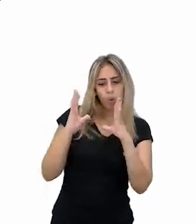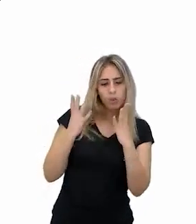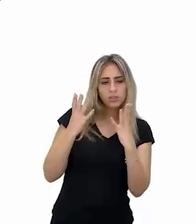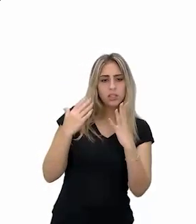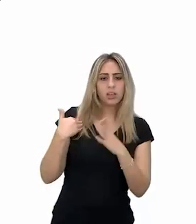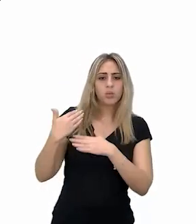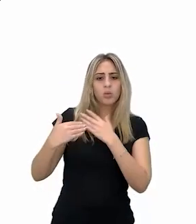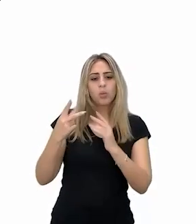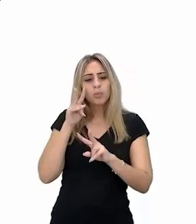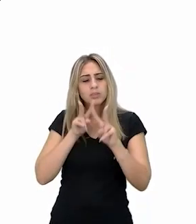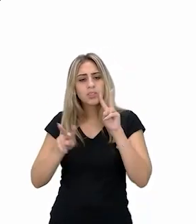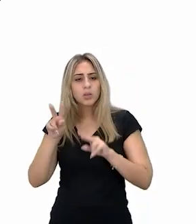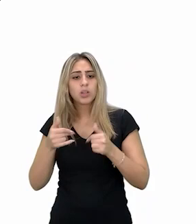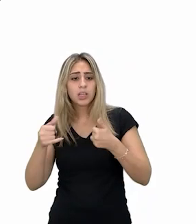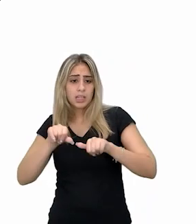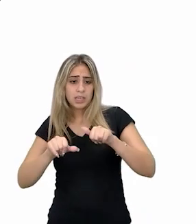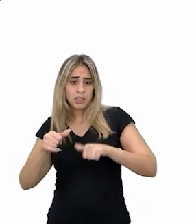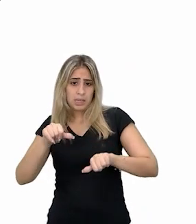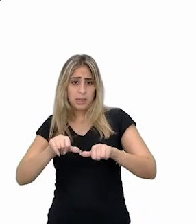a transformação de produtos